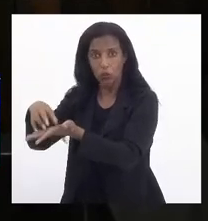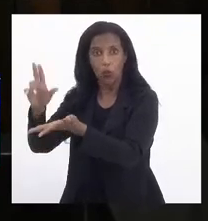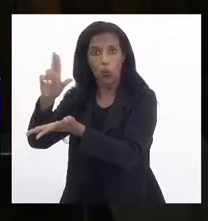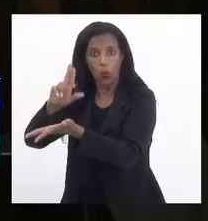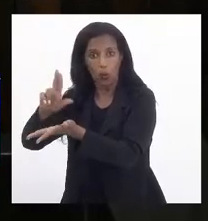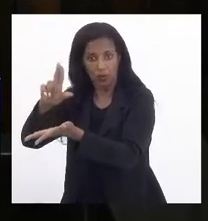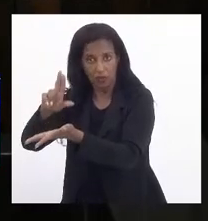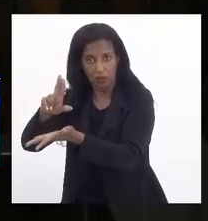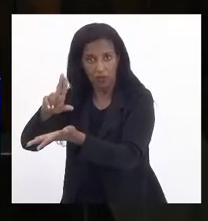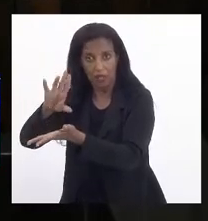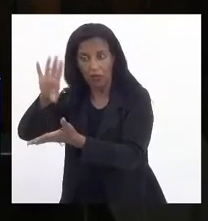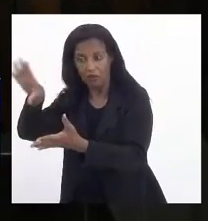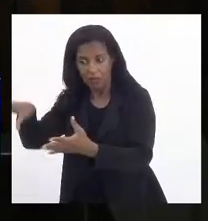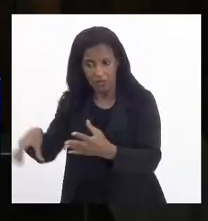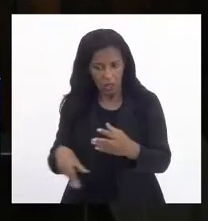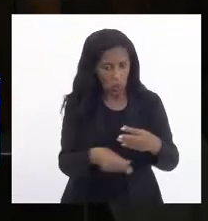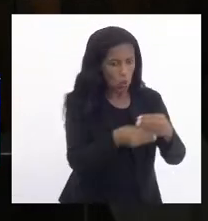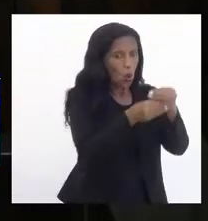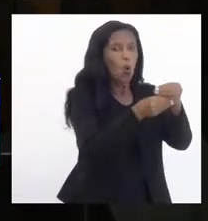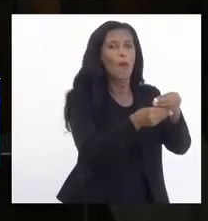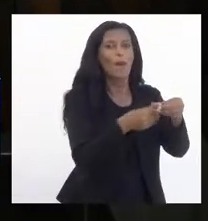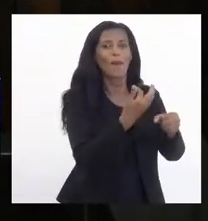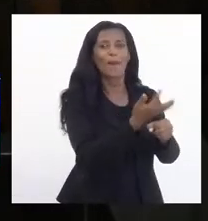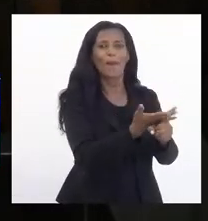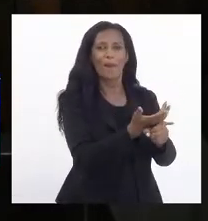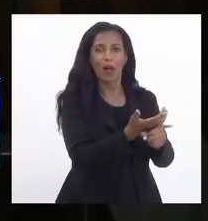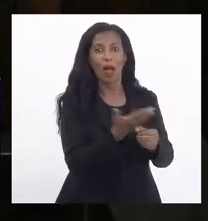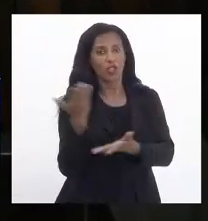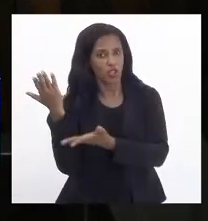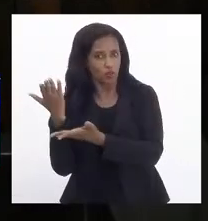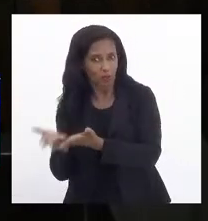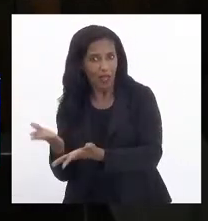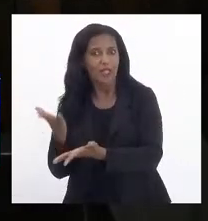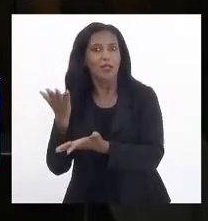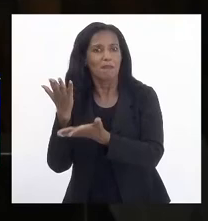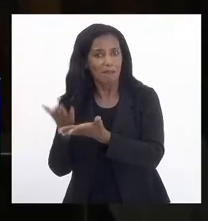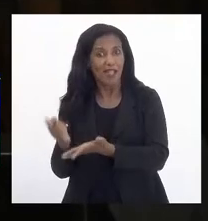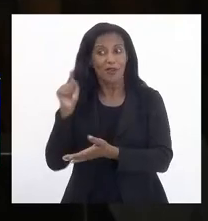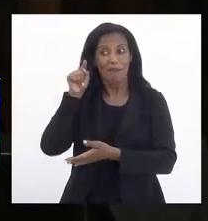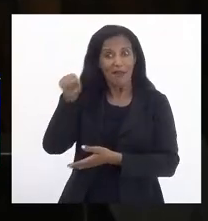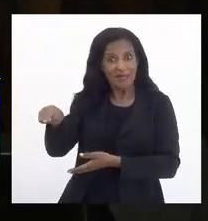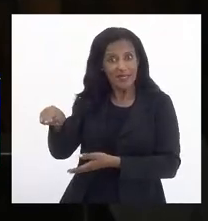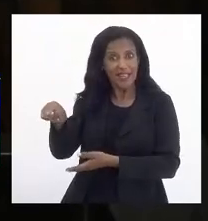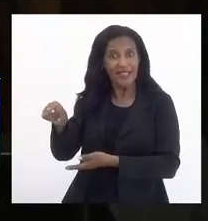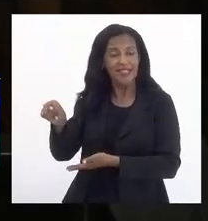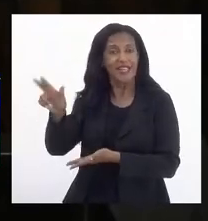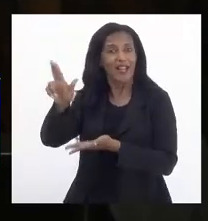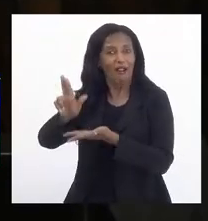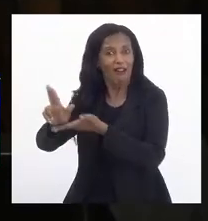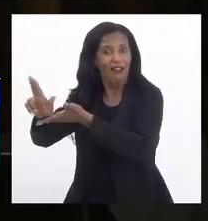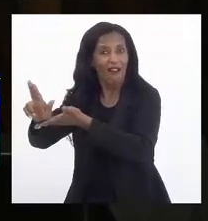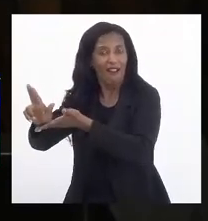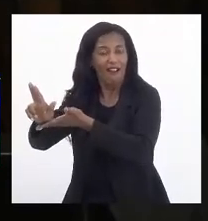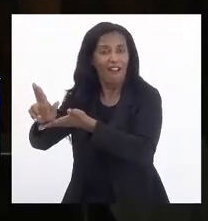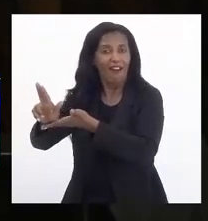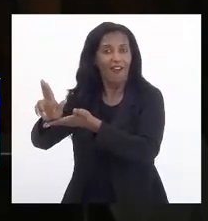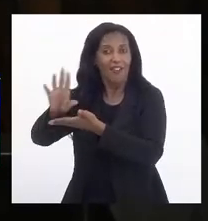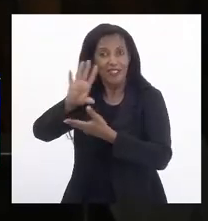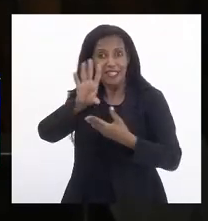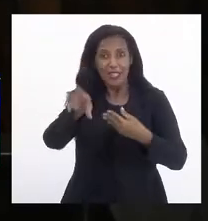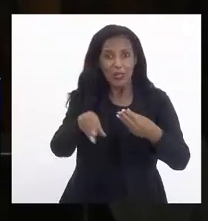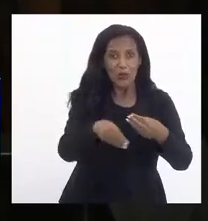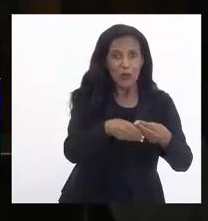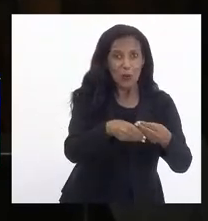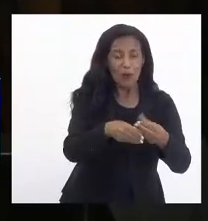perde uma instituição de ensino superior? Perde. Em compensação, essa unidade de ensino vai ser incorporada por uma universidade,